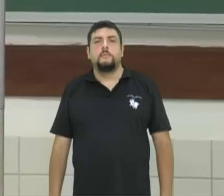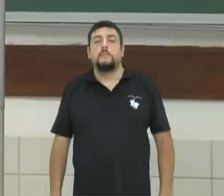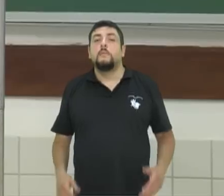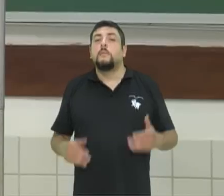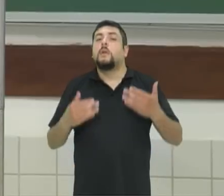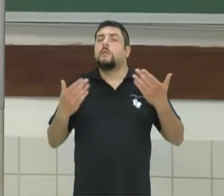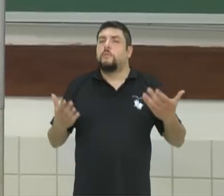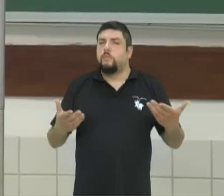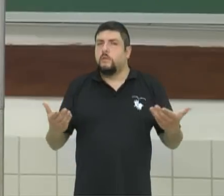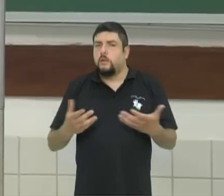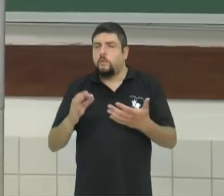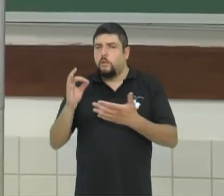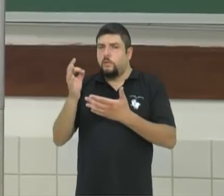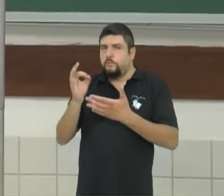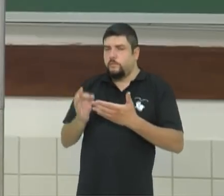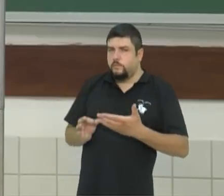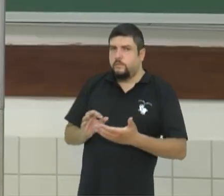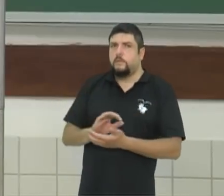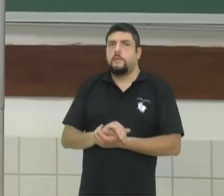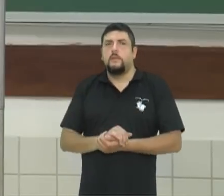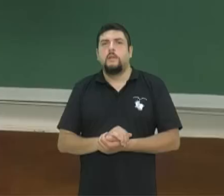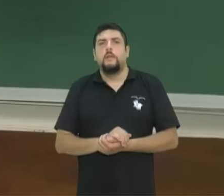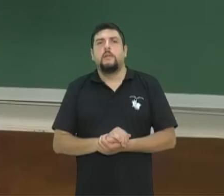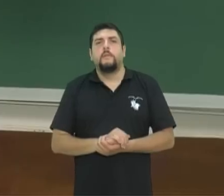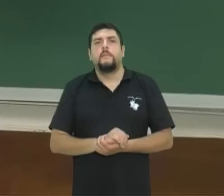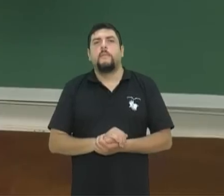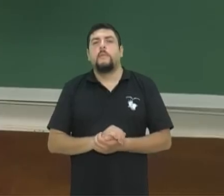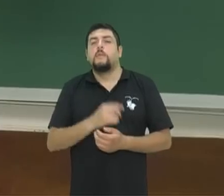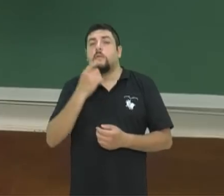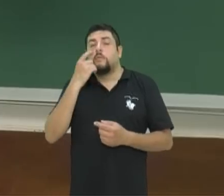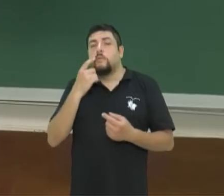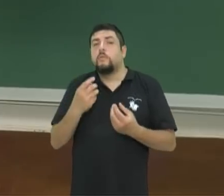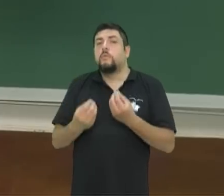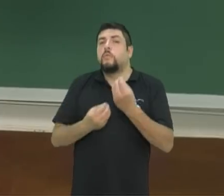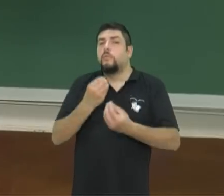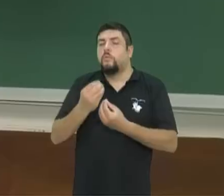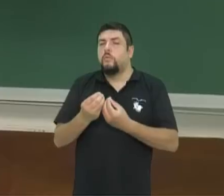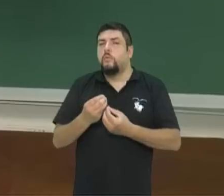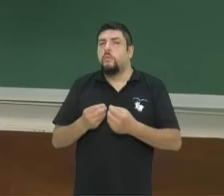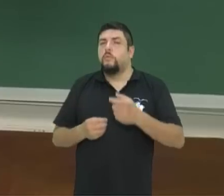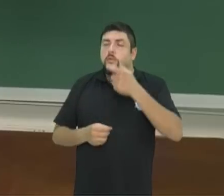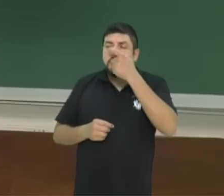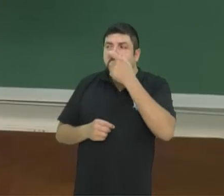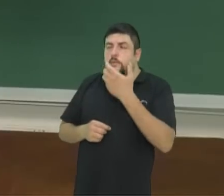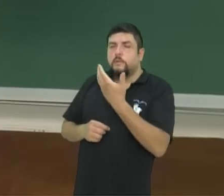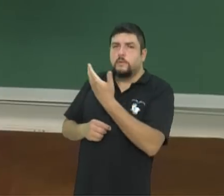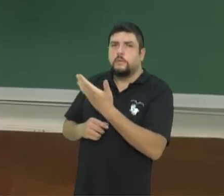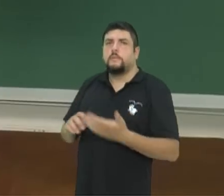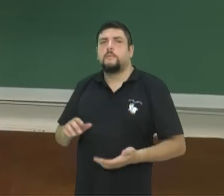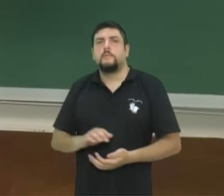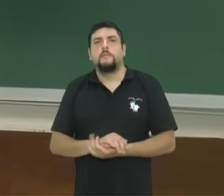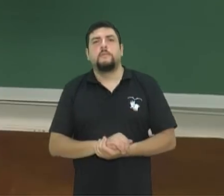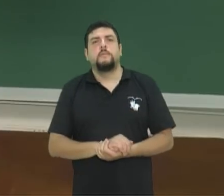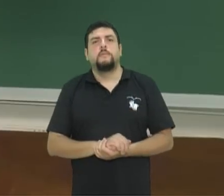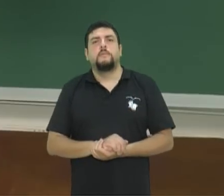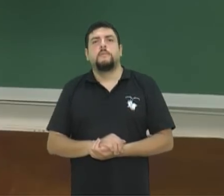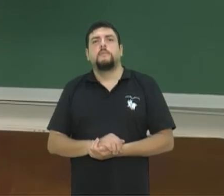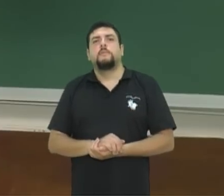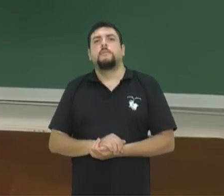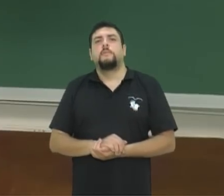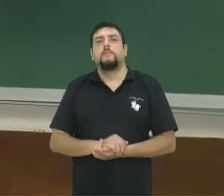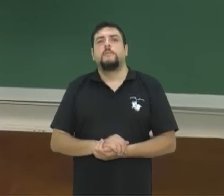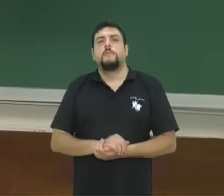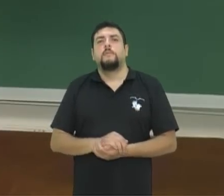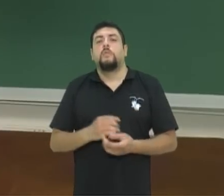Então, pessoal, vamos retornar agora, vamos verificar quem acertou, né? Quem soube utilizar aí a conjunção